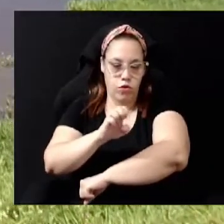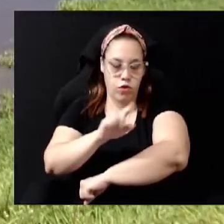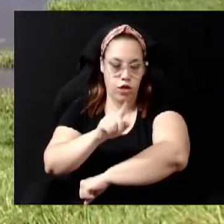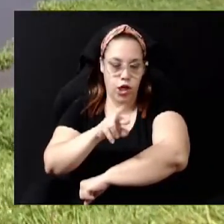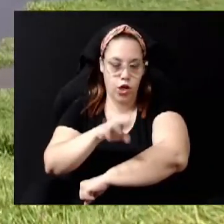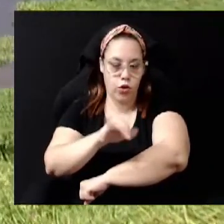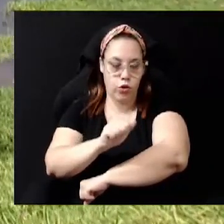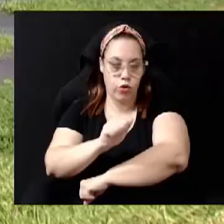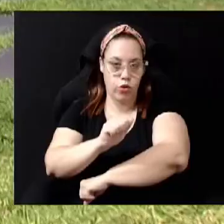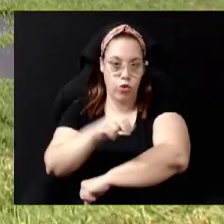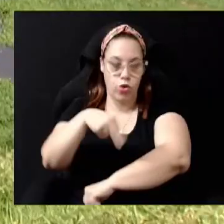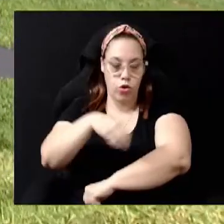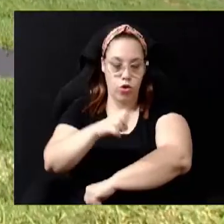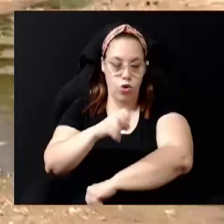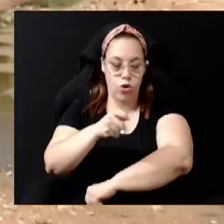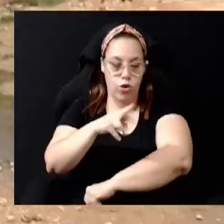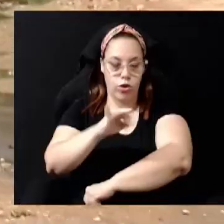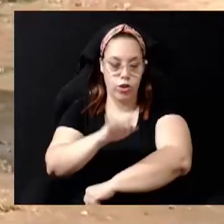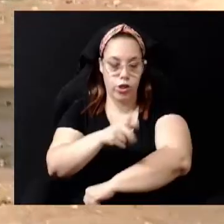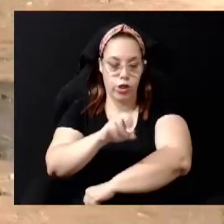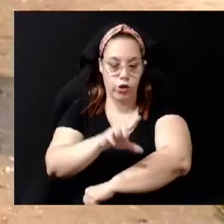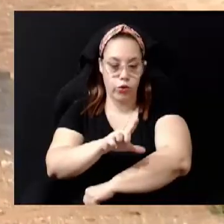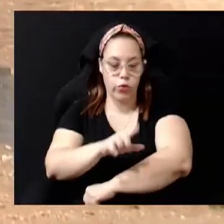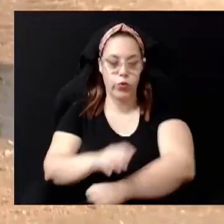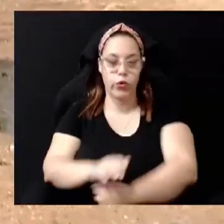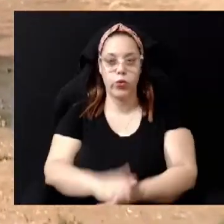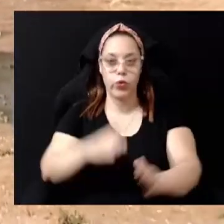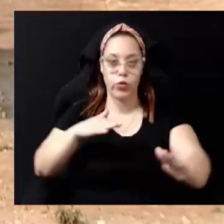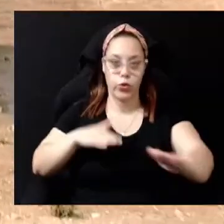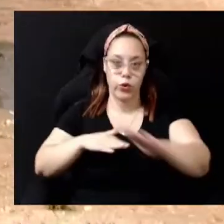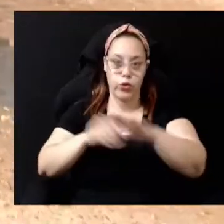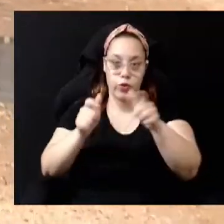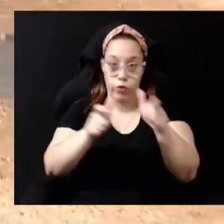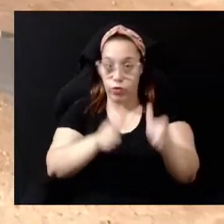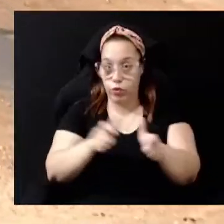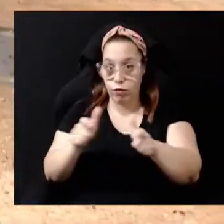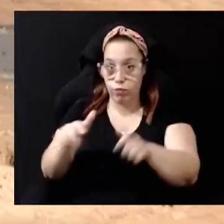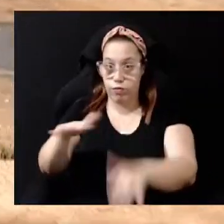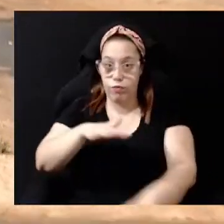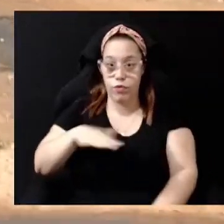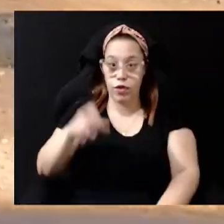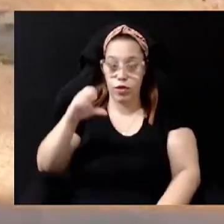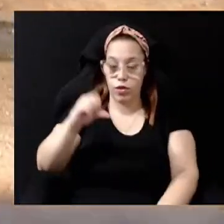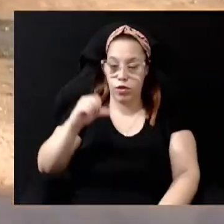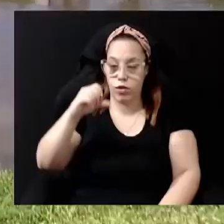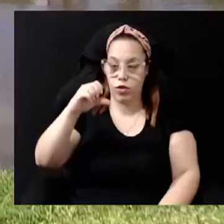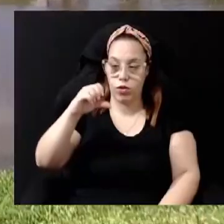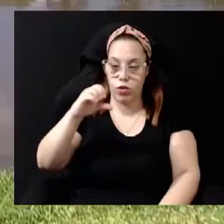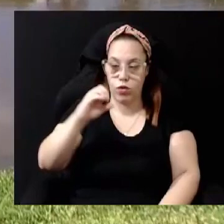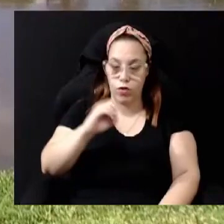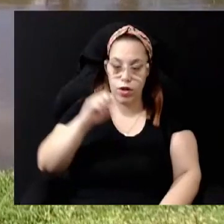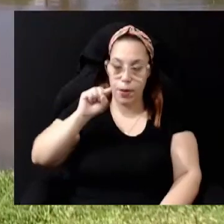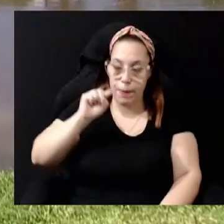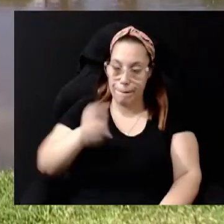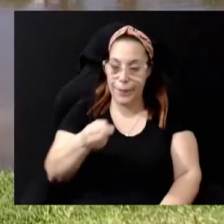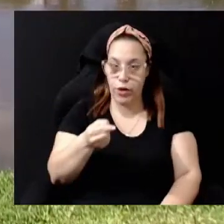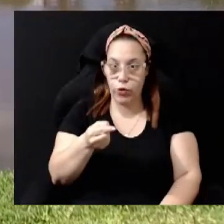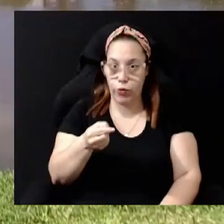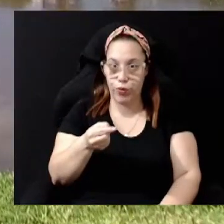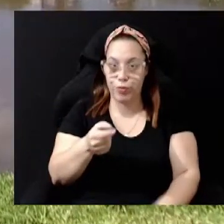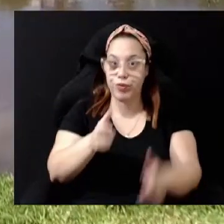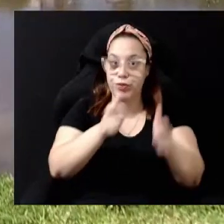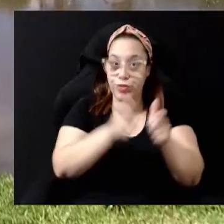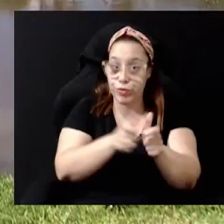com a Avenida Orozimbo Maia. O local, uma área de 90 mil metros quadrados, é onde desembocam